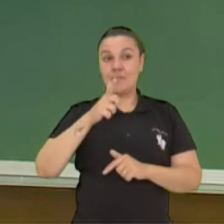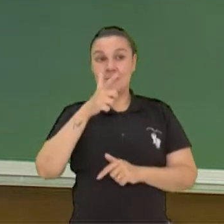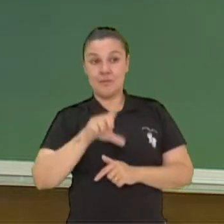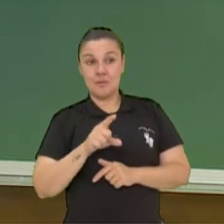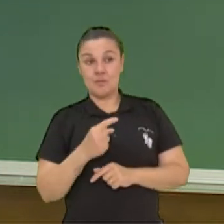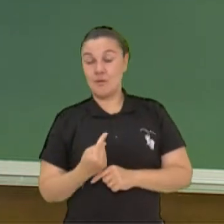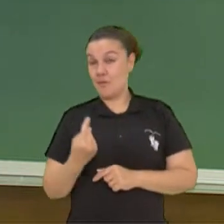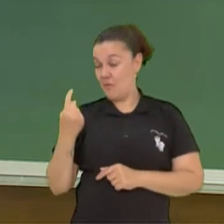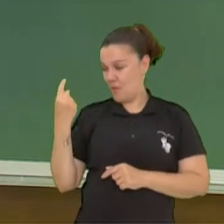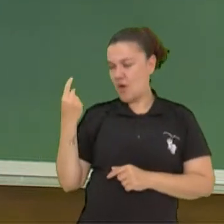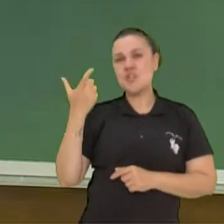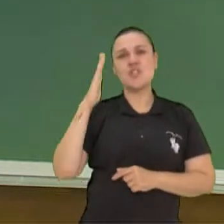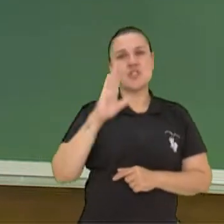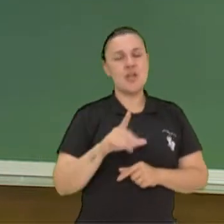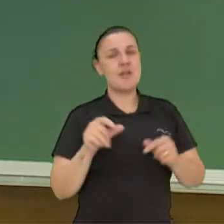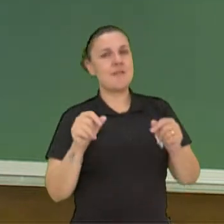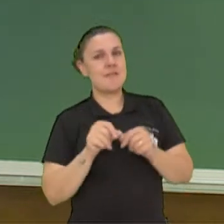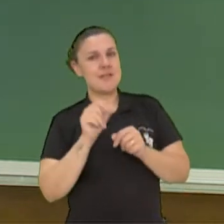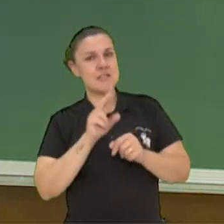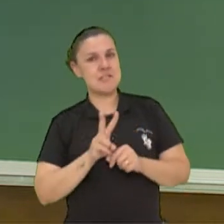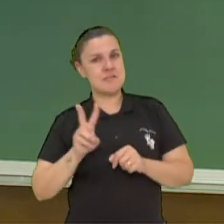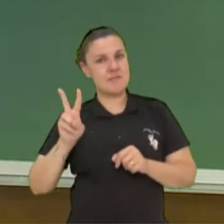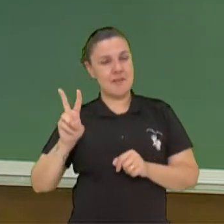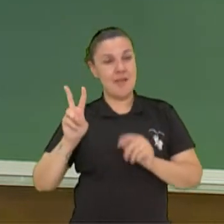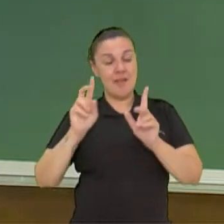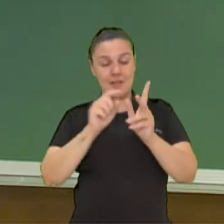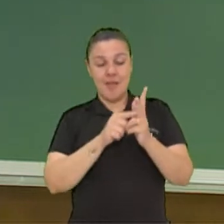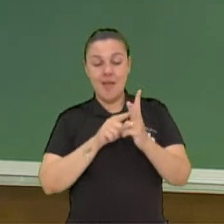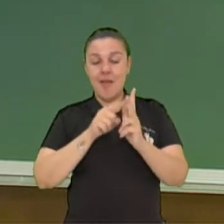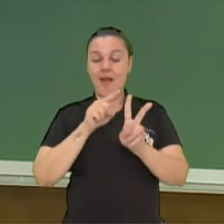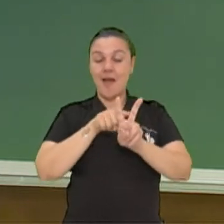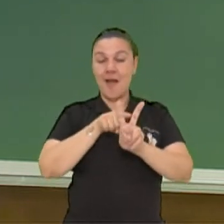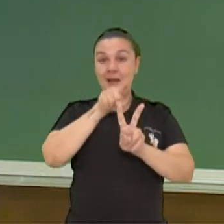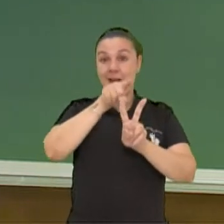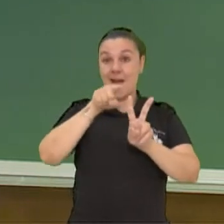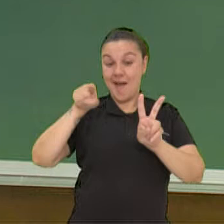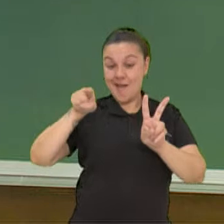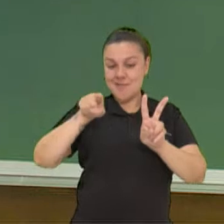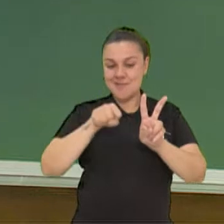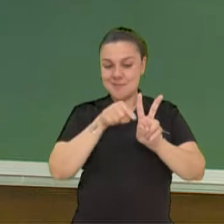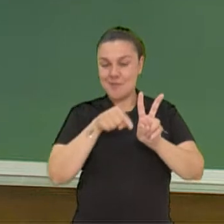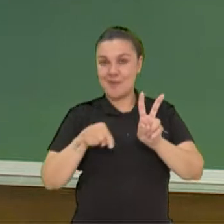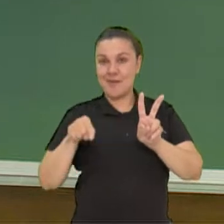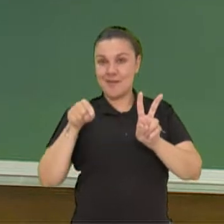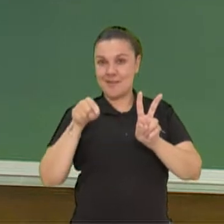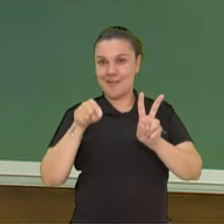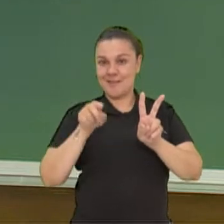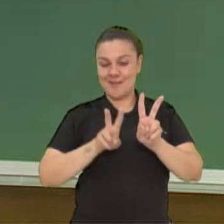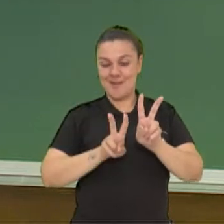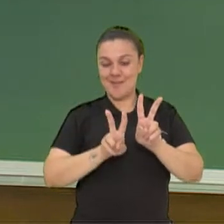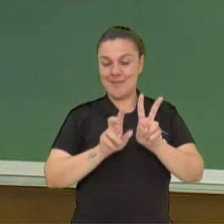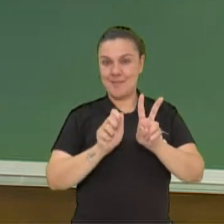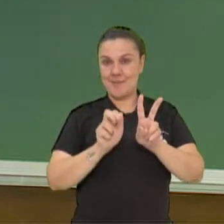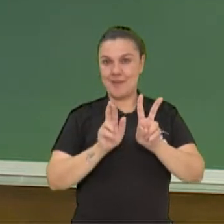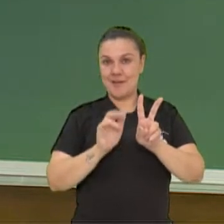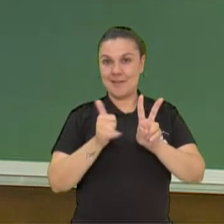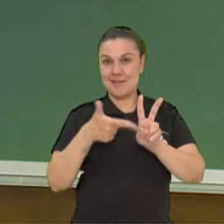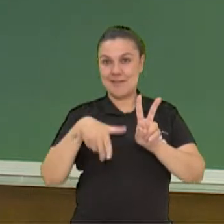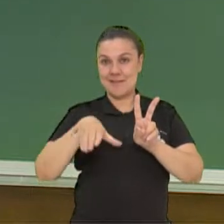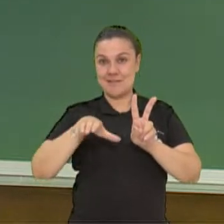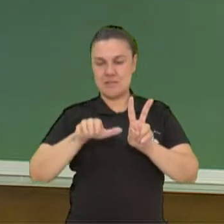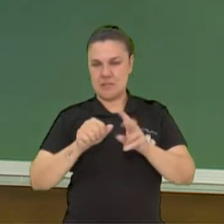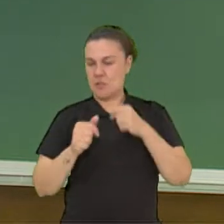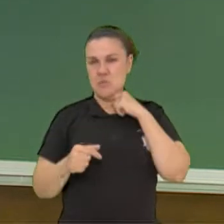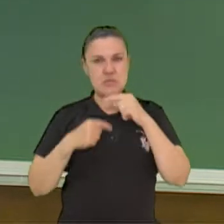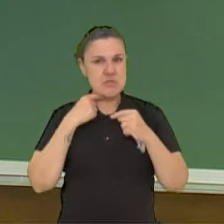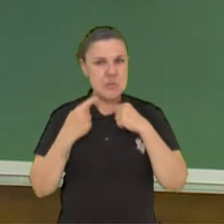partir da variância. Ele é a raiz quadrada da variância. Se eu não consigo estabelecer uma relação de